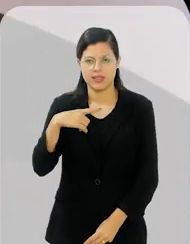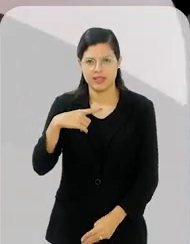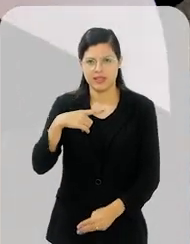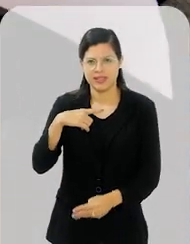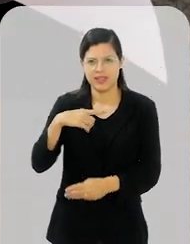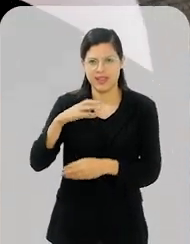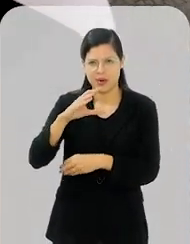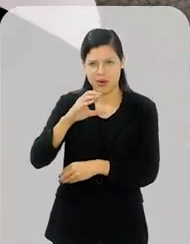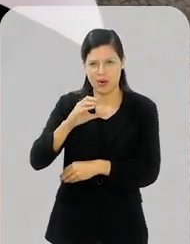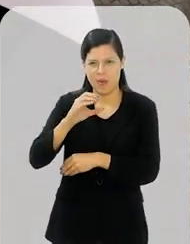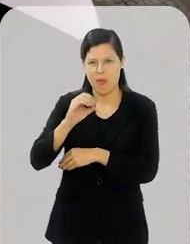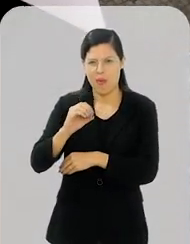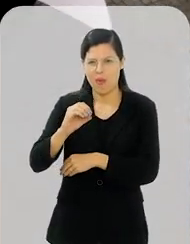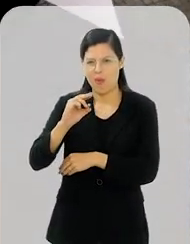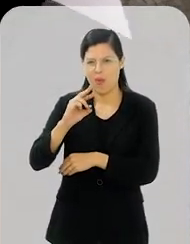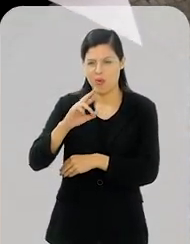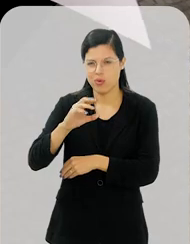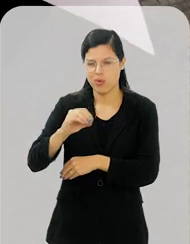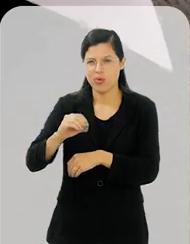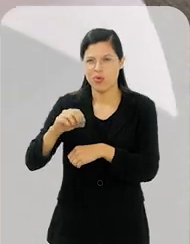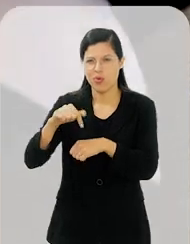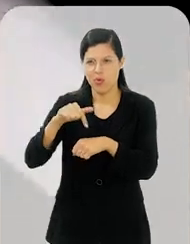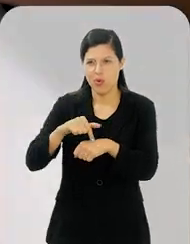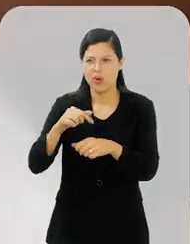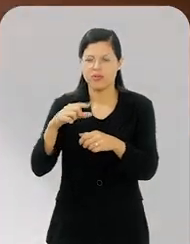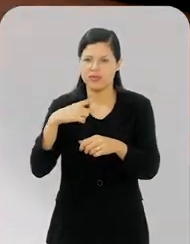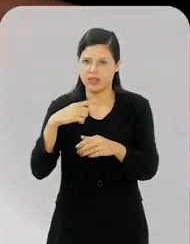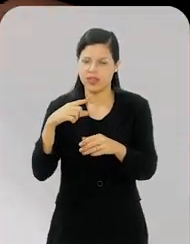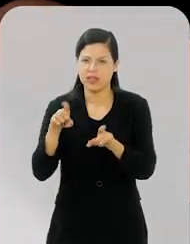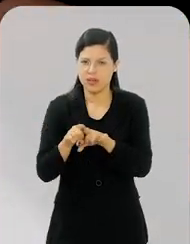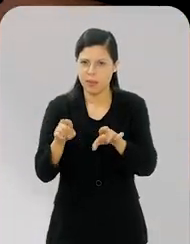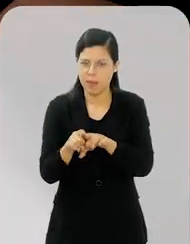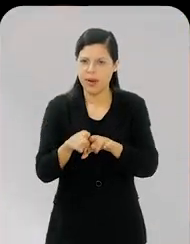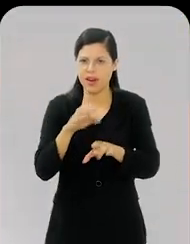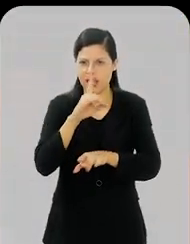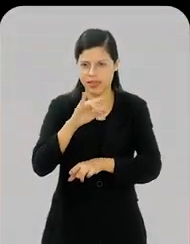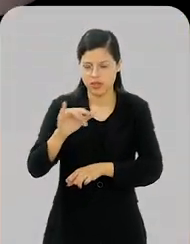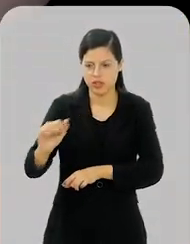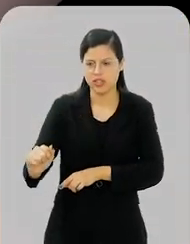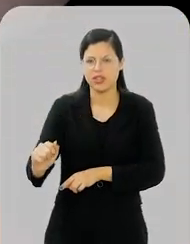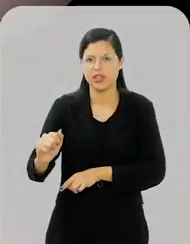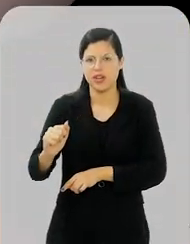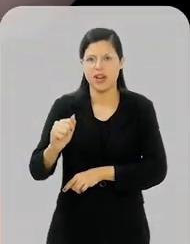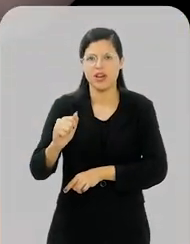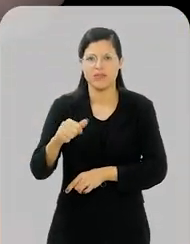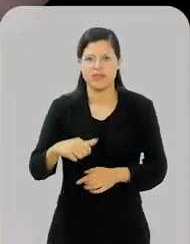Ela tem essa capa em couro com douramento, datada de 14 de julho de 1909.